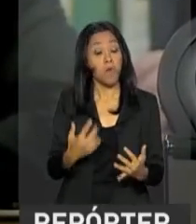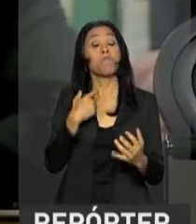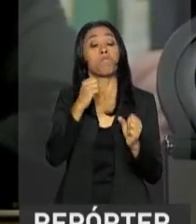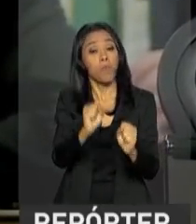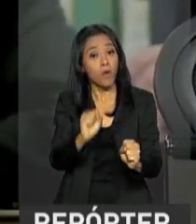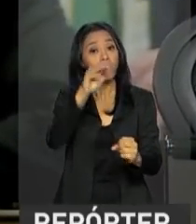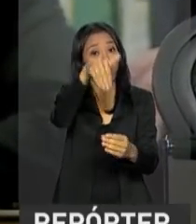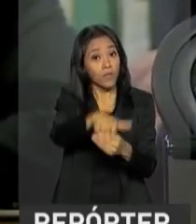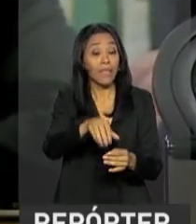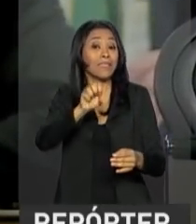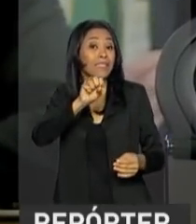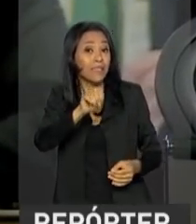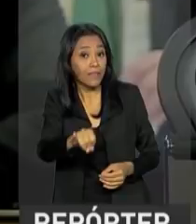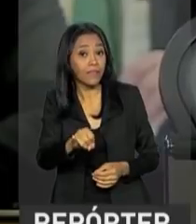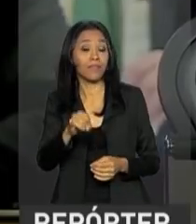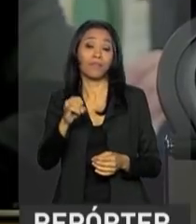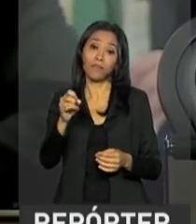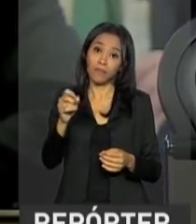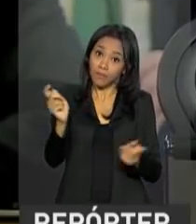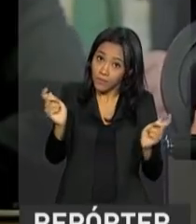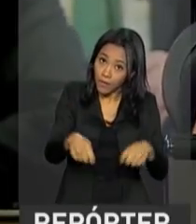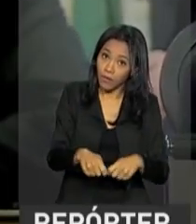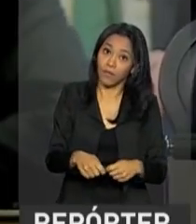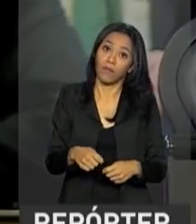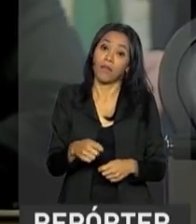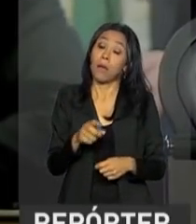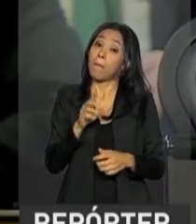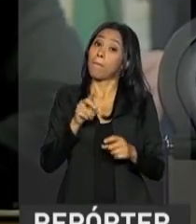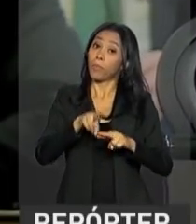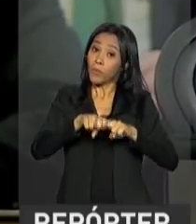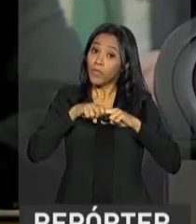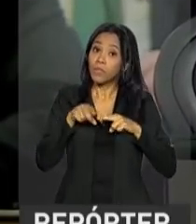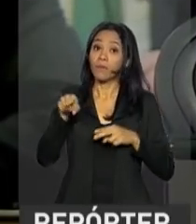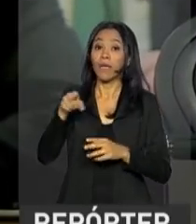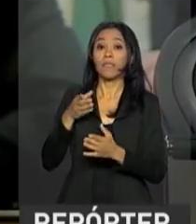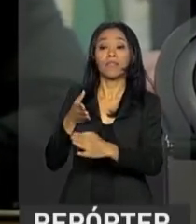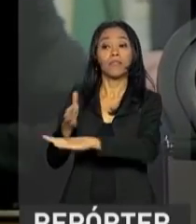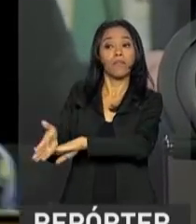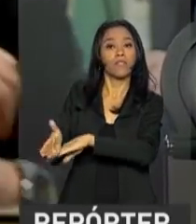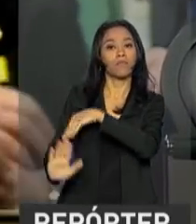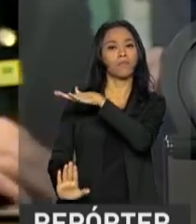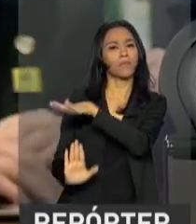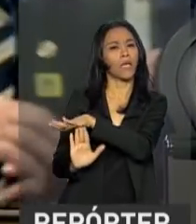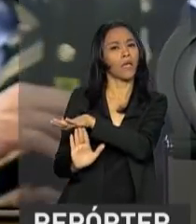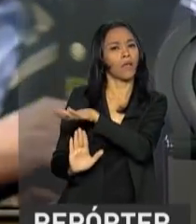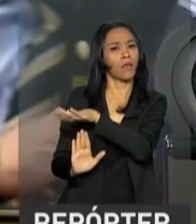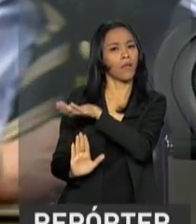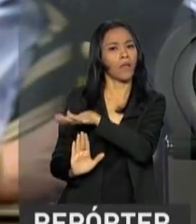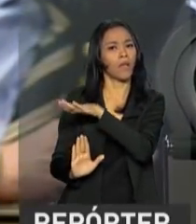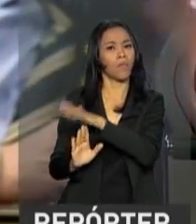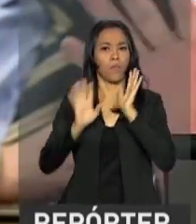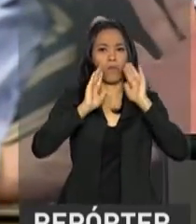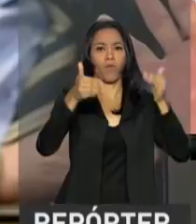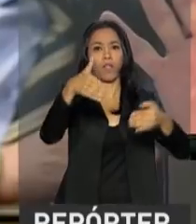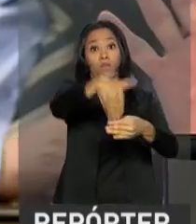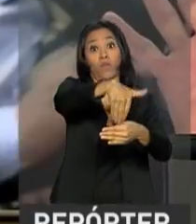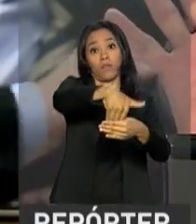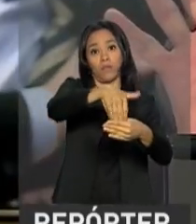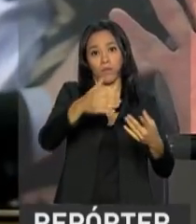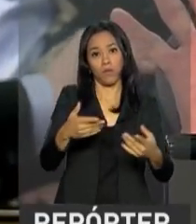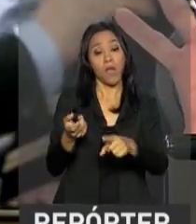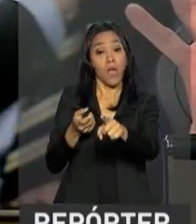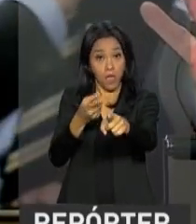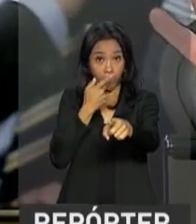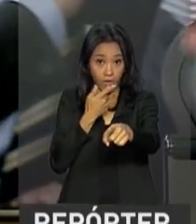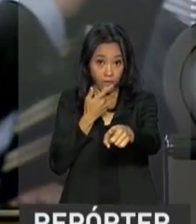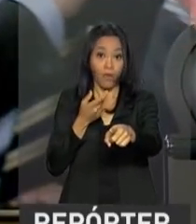se houver condições para isso a intervenção seria suspensa de forma provisória nós vamos manter a intervenção